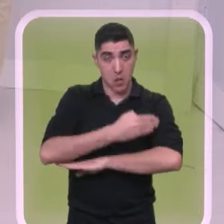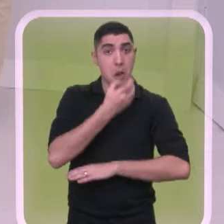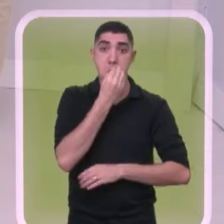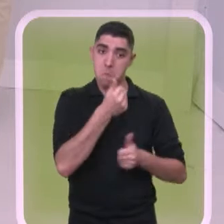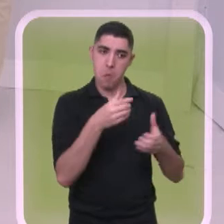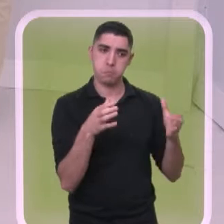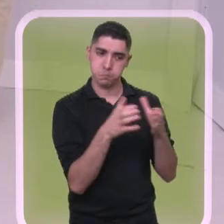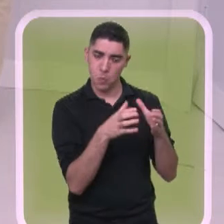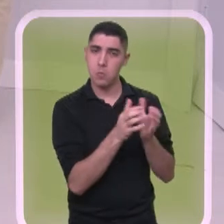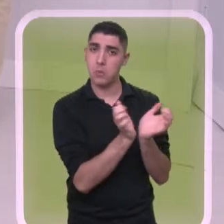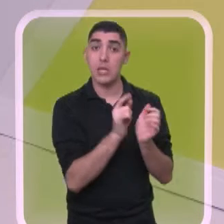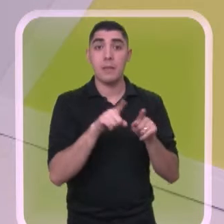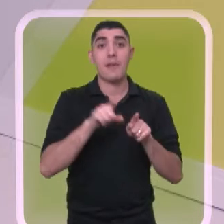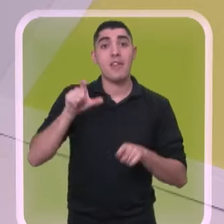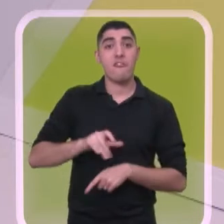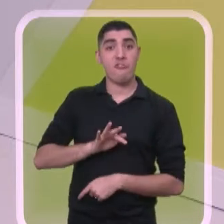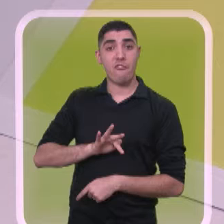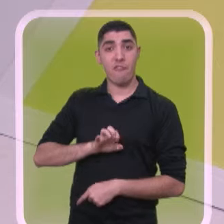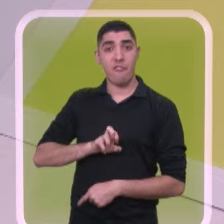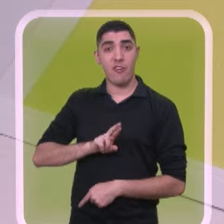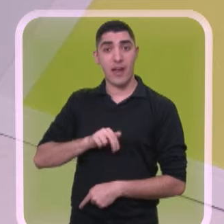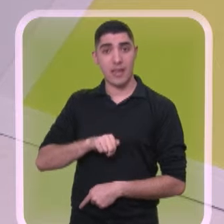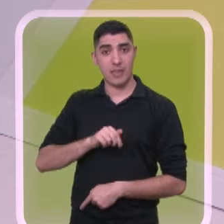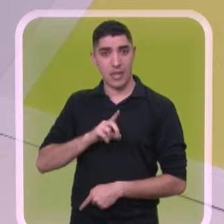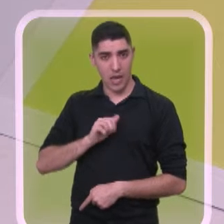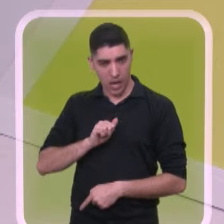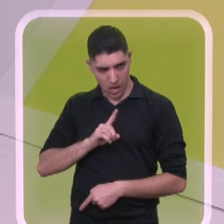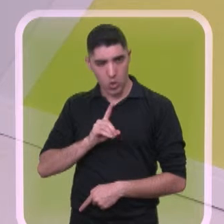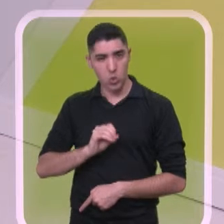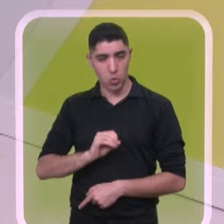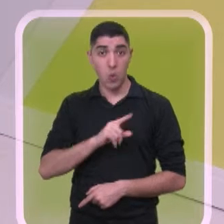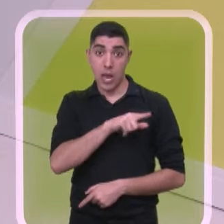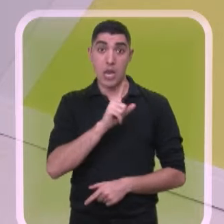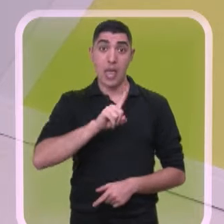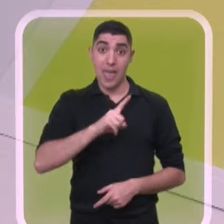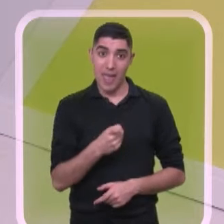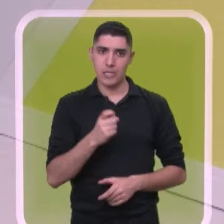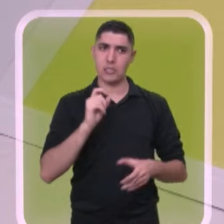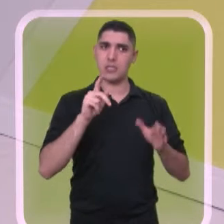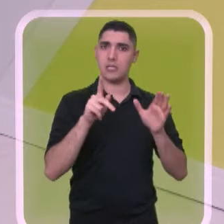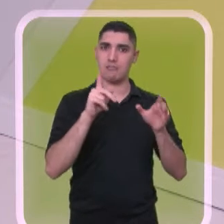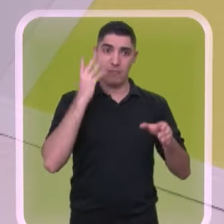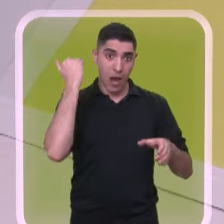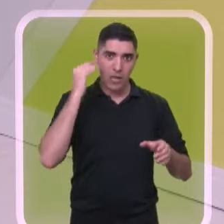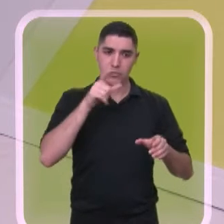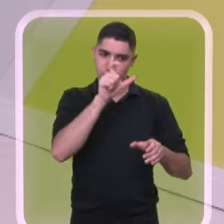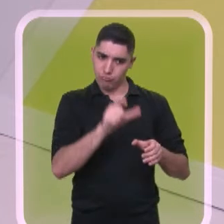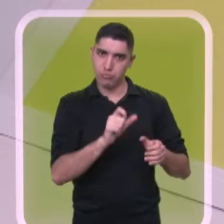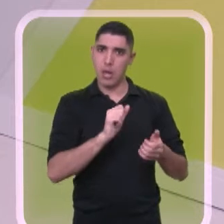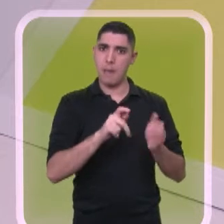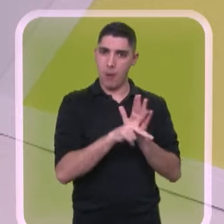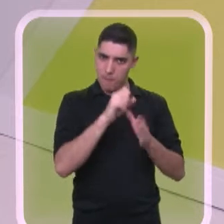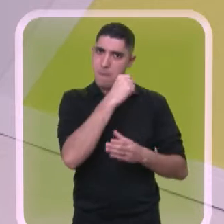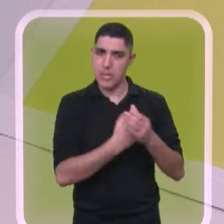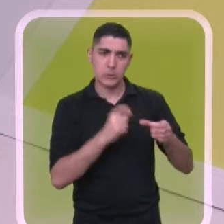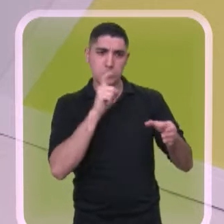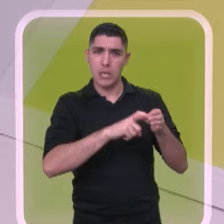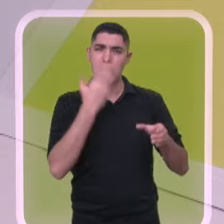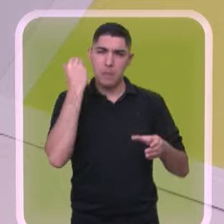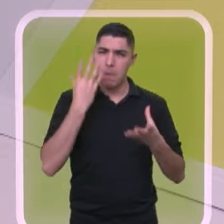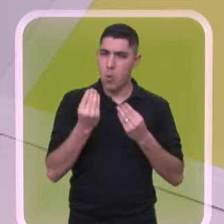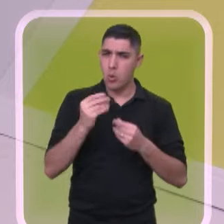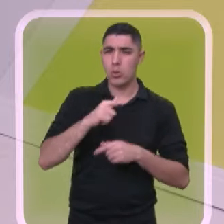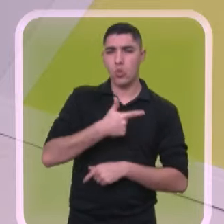Fernando Pena, que é um técnico da nova geração, ex-jogador, jogava muito Fernando Pena, bolinha de 3, jogou tanto tempo aí no Pinheiros e